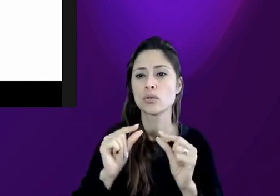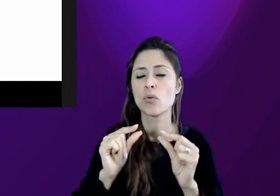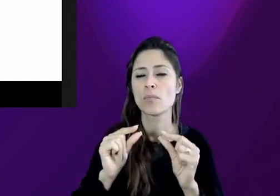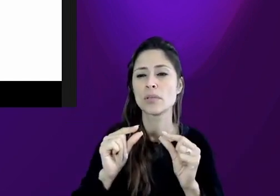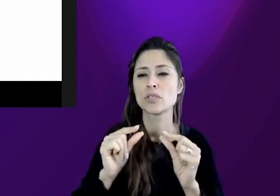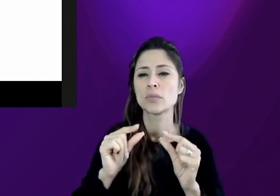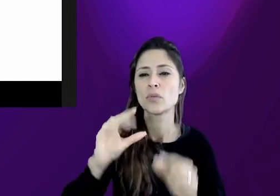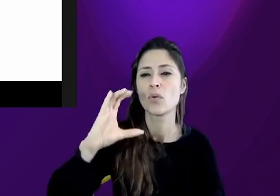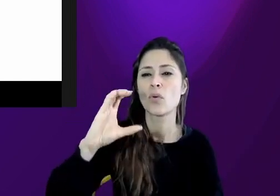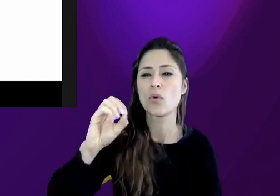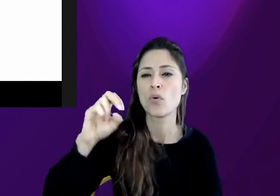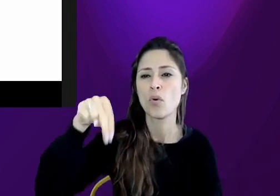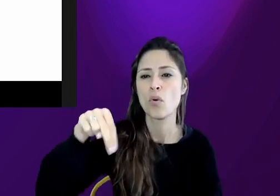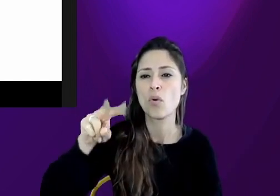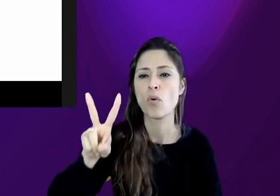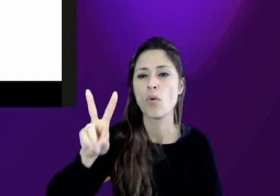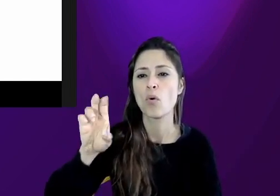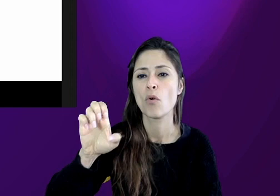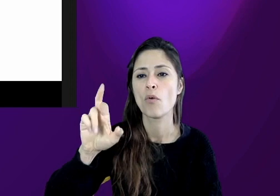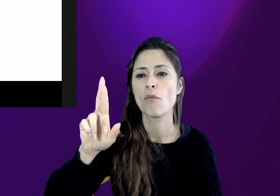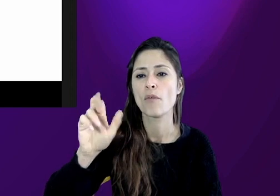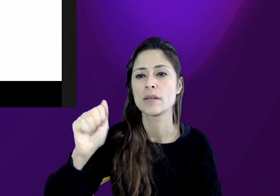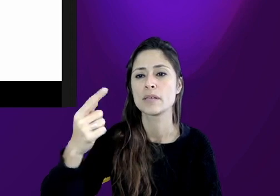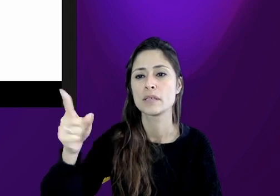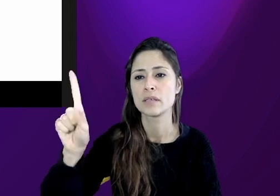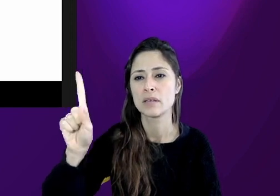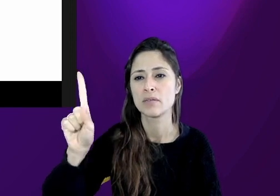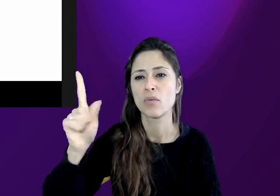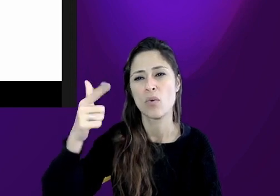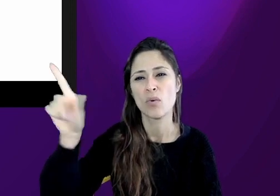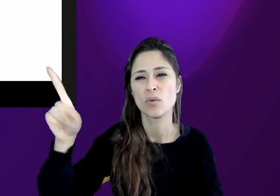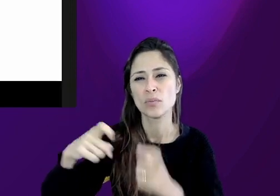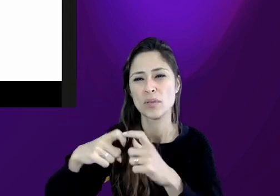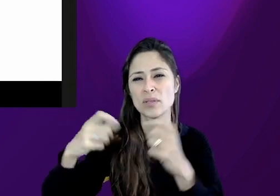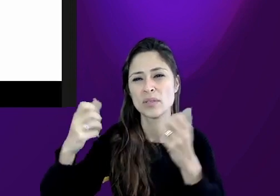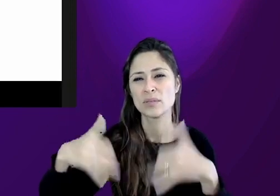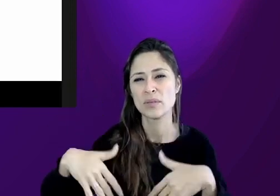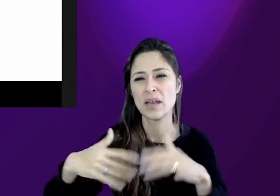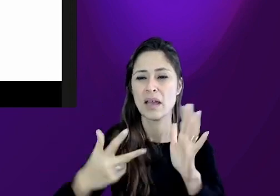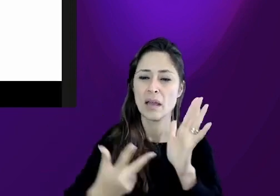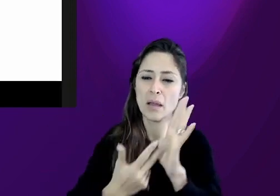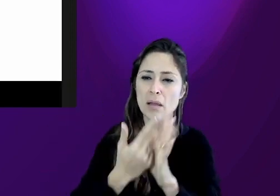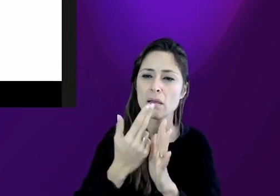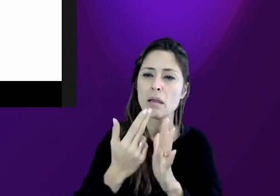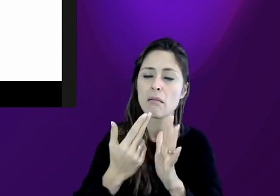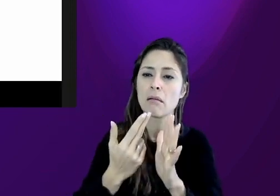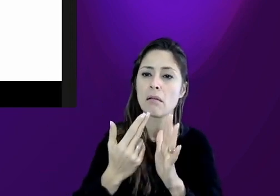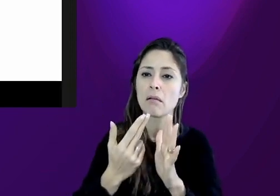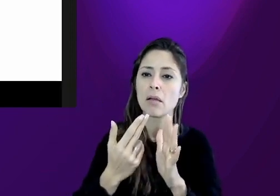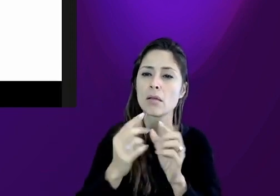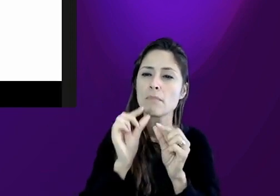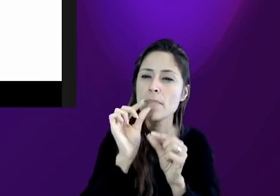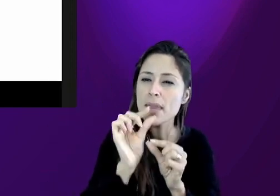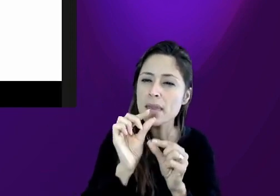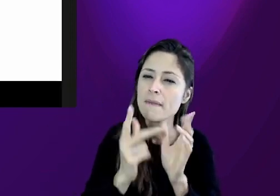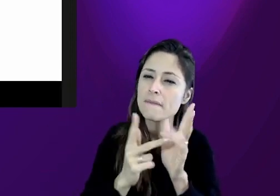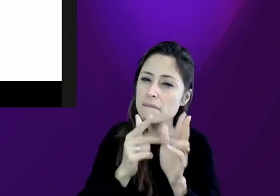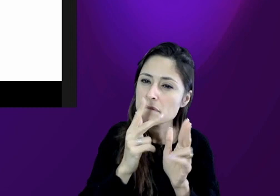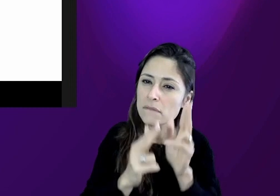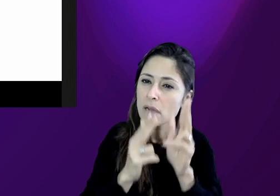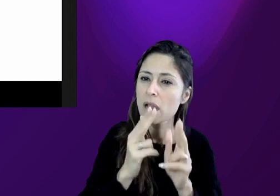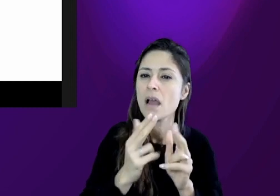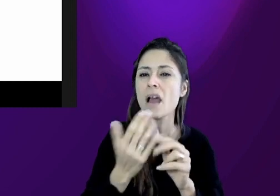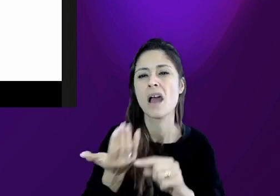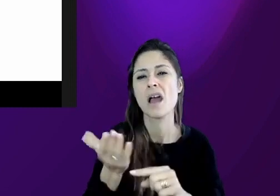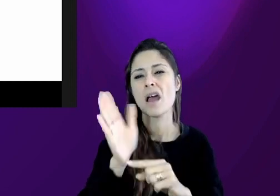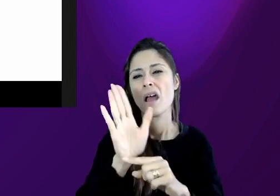Como o Roncon falou, acho que a cirurgia minimamente invasiva acaba tendo uma melhor